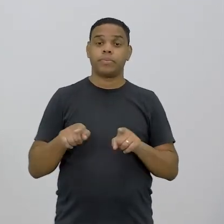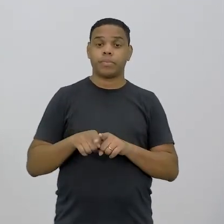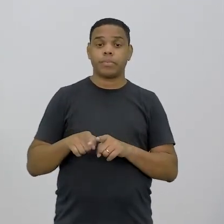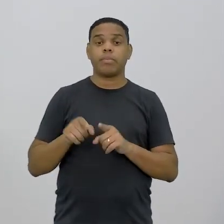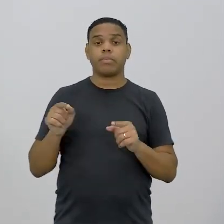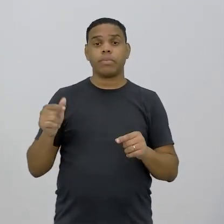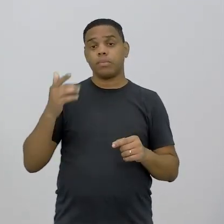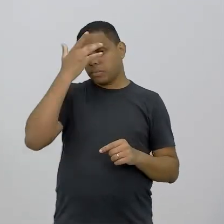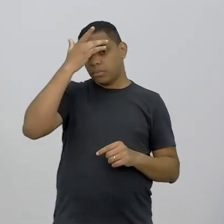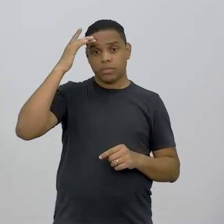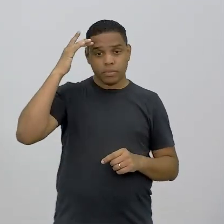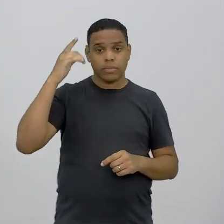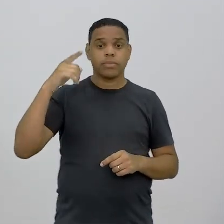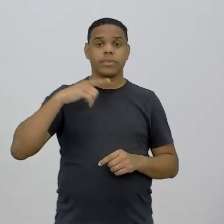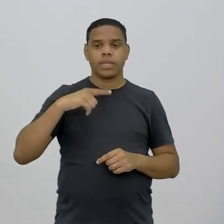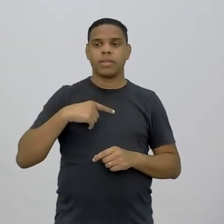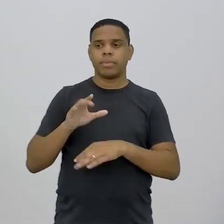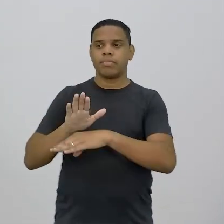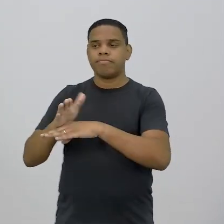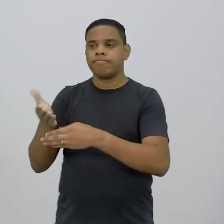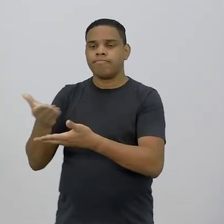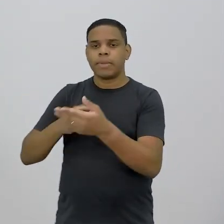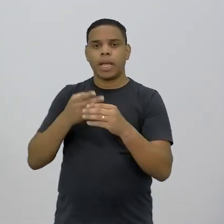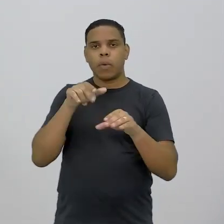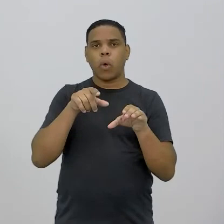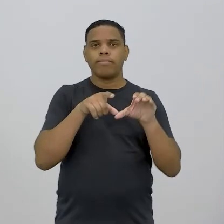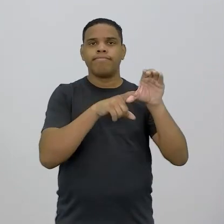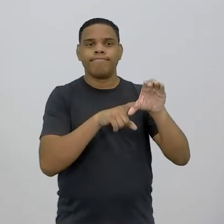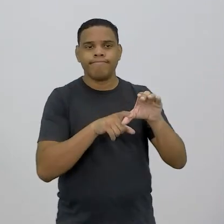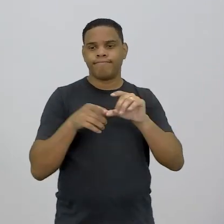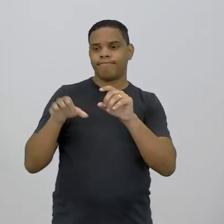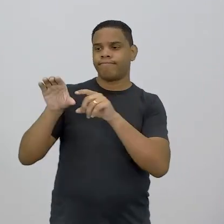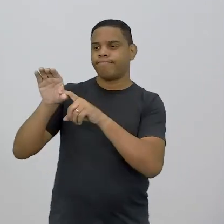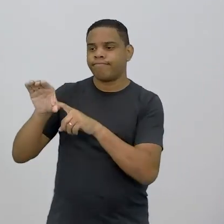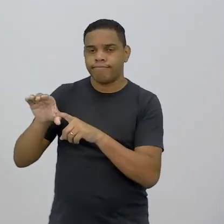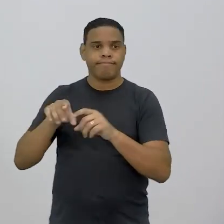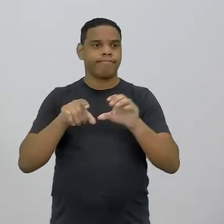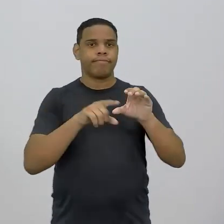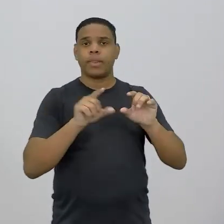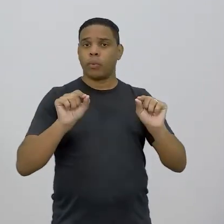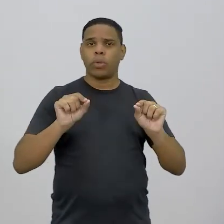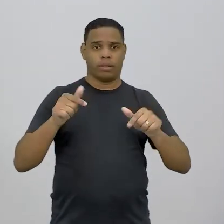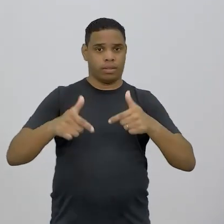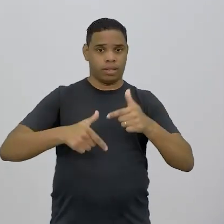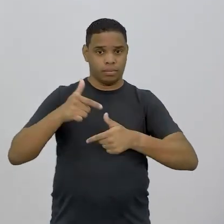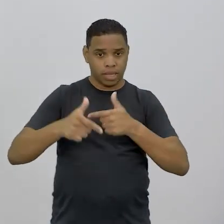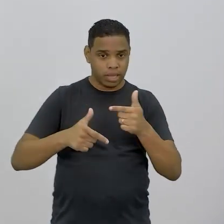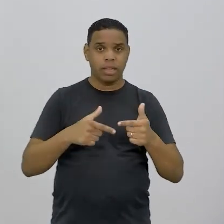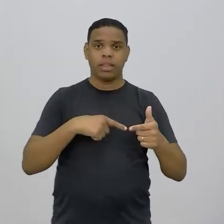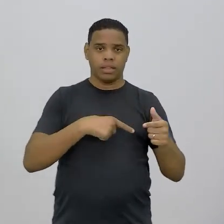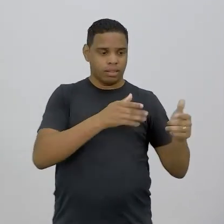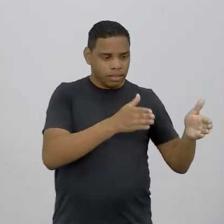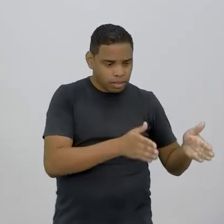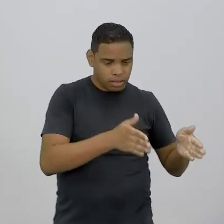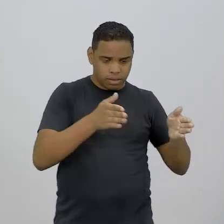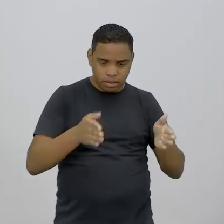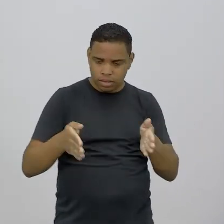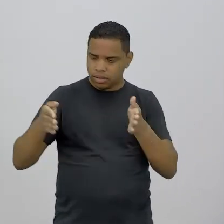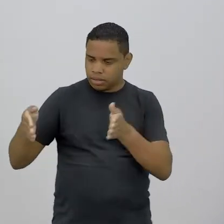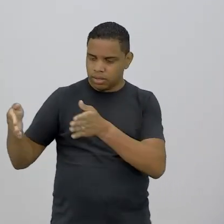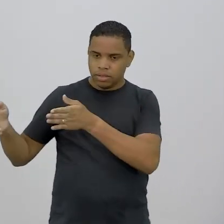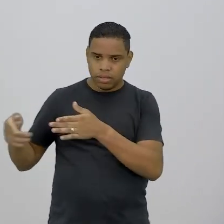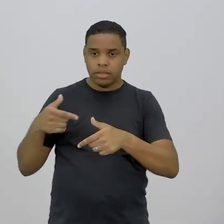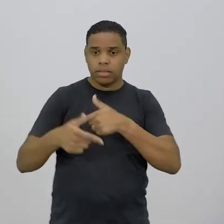modo que as pessoas se tornam interdependentes, então cada trabalho, cada etapa de um trabalho